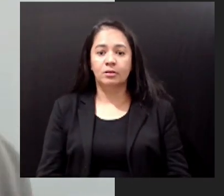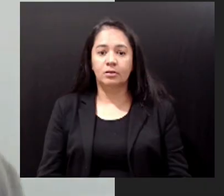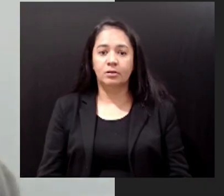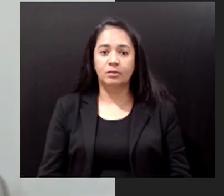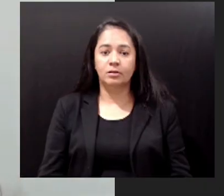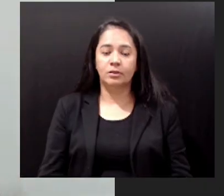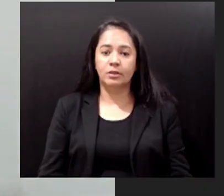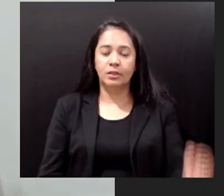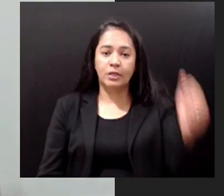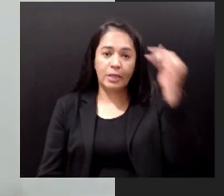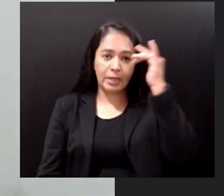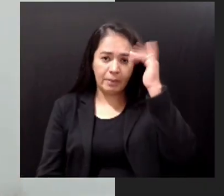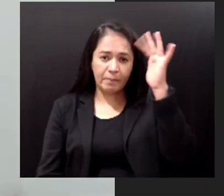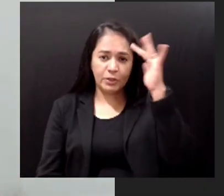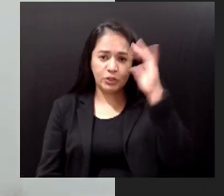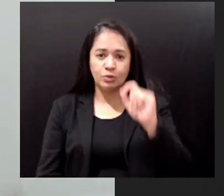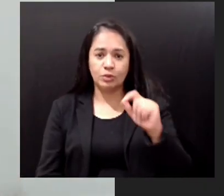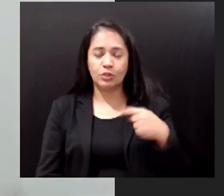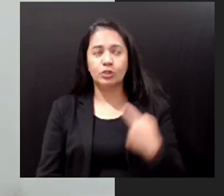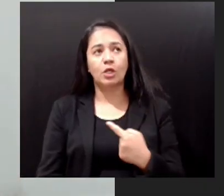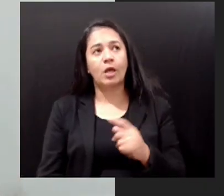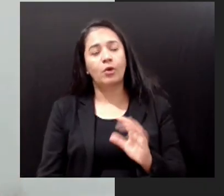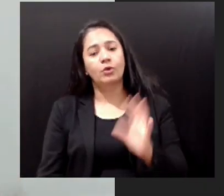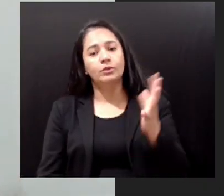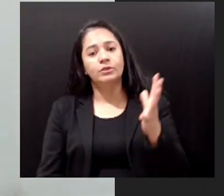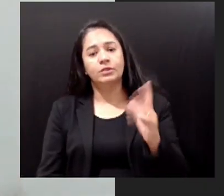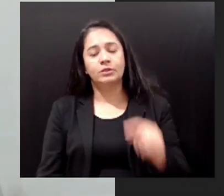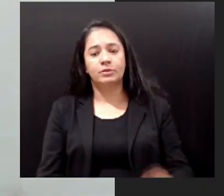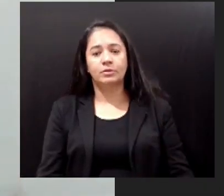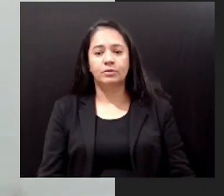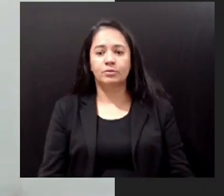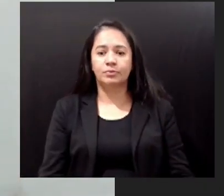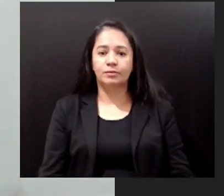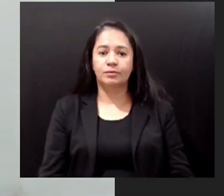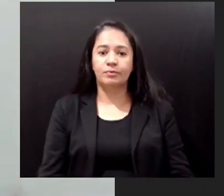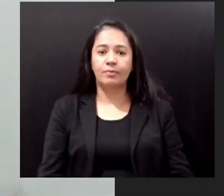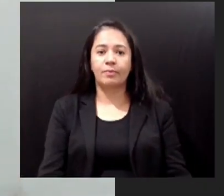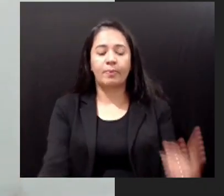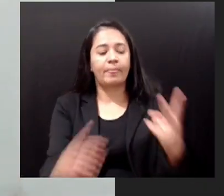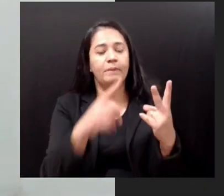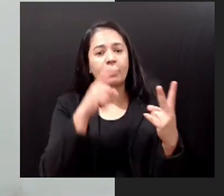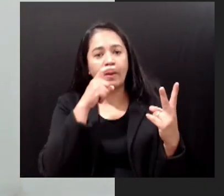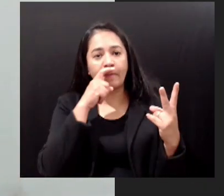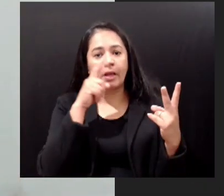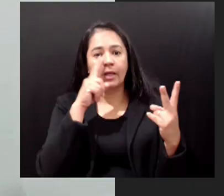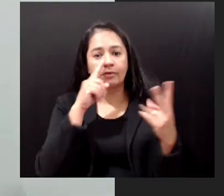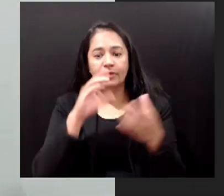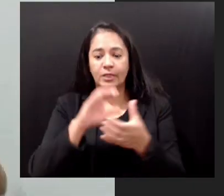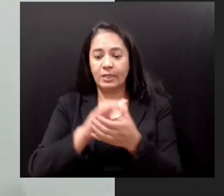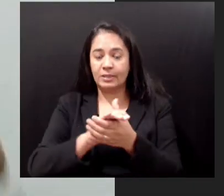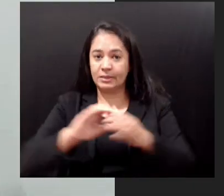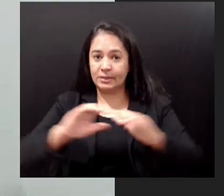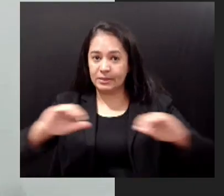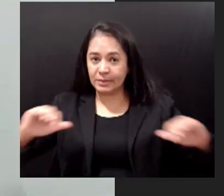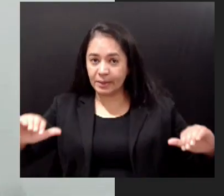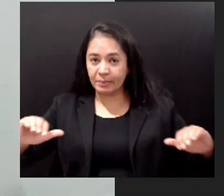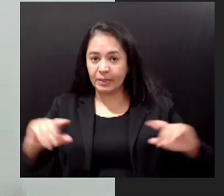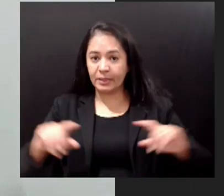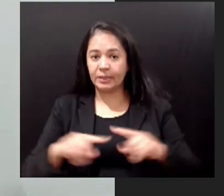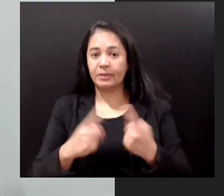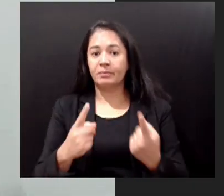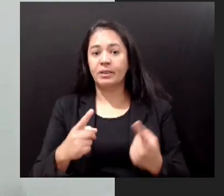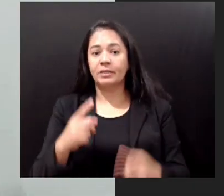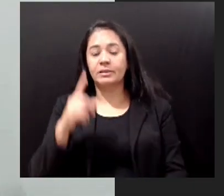uma situação que nós tenhamos os pais que estão separados, mas que a mãe também